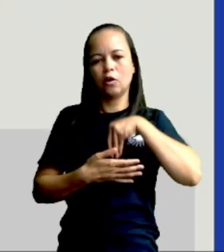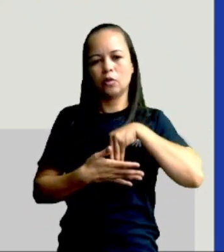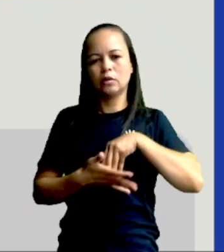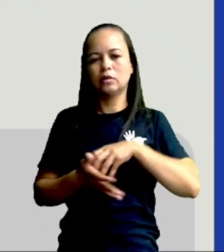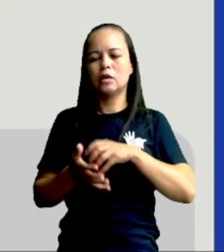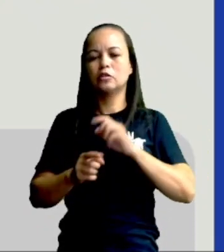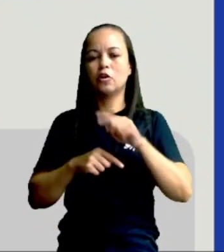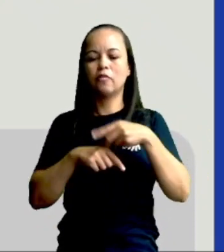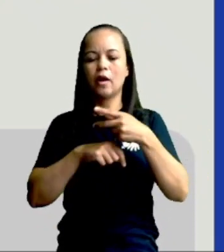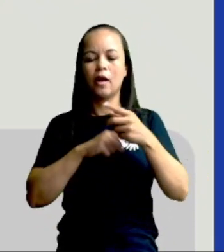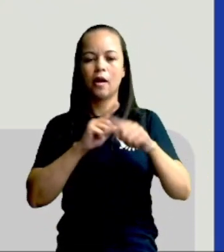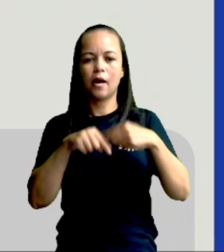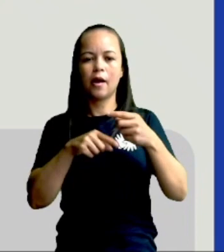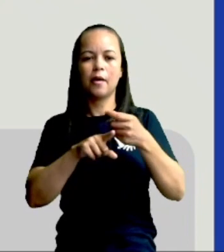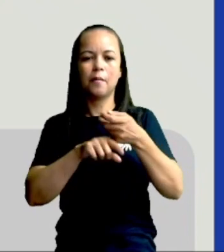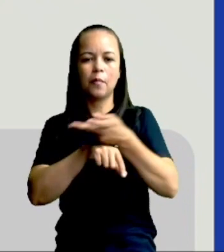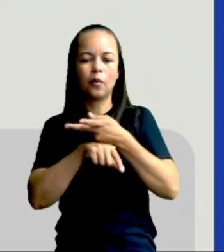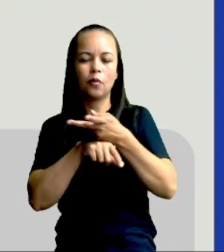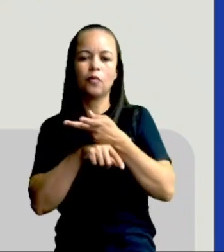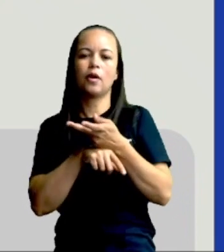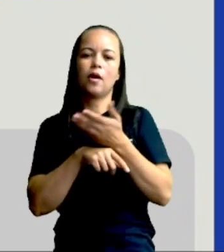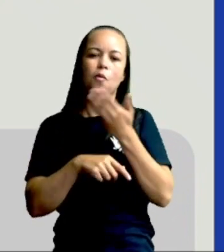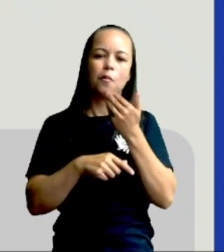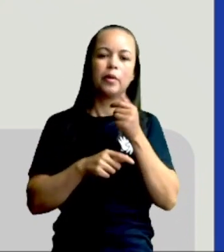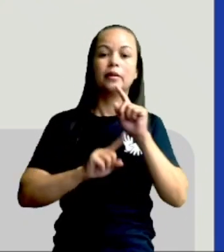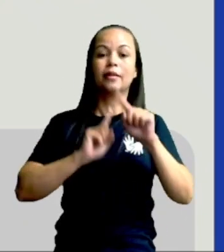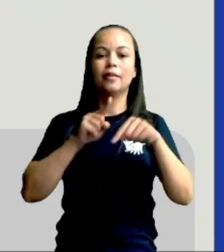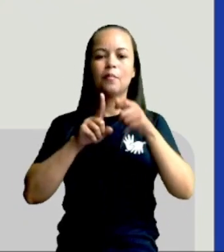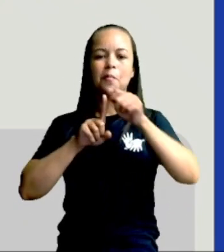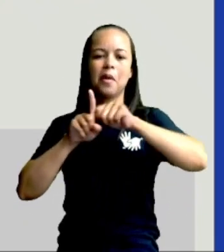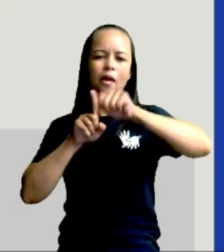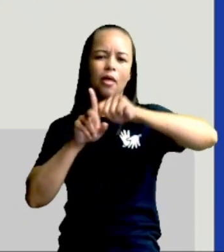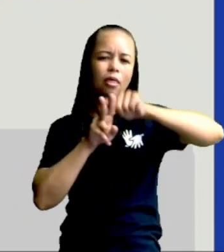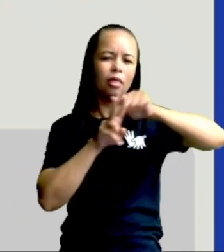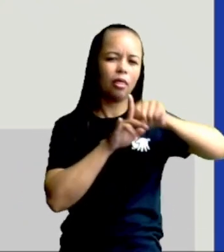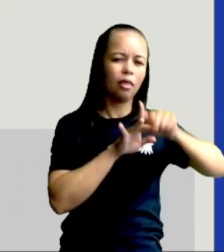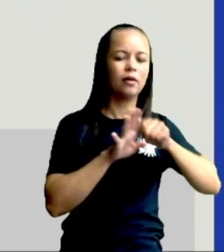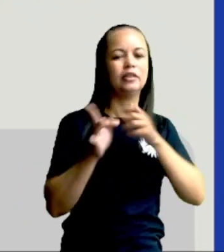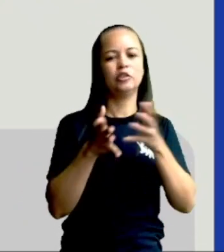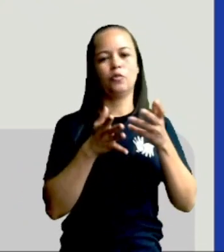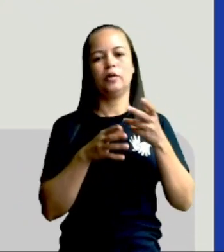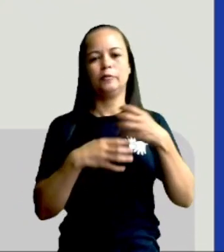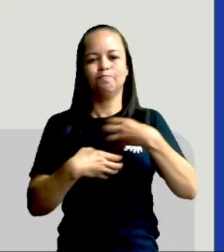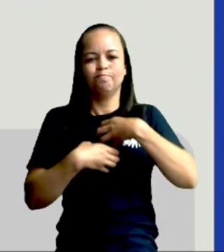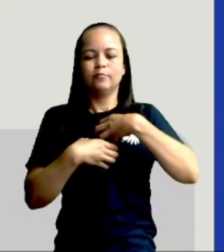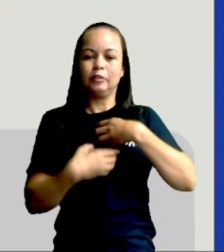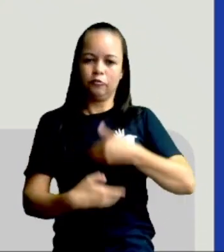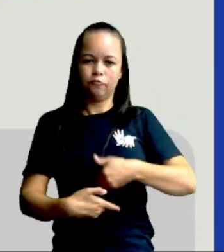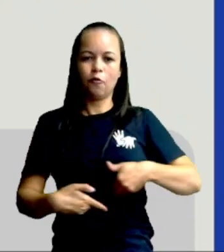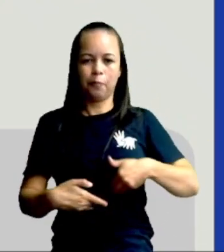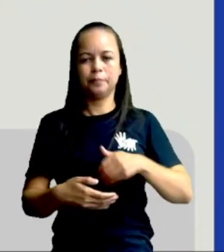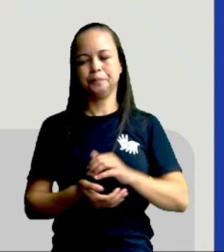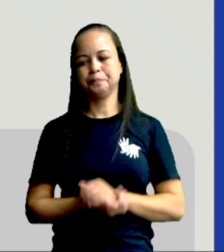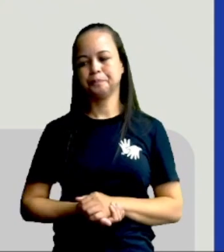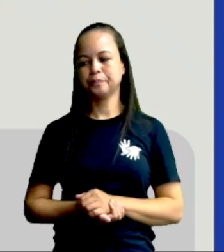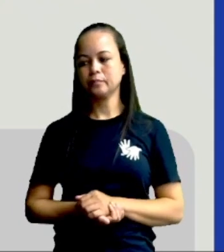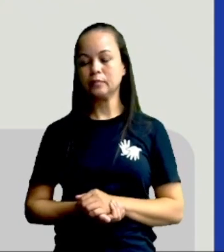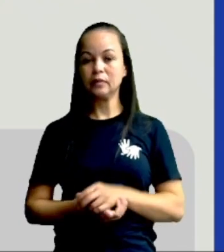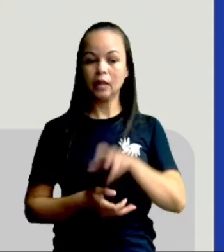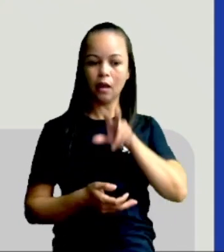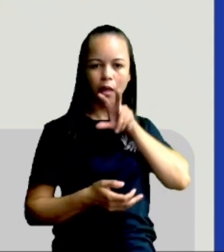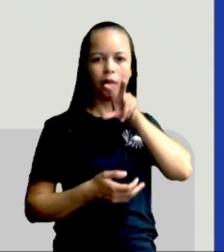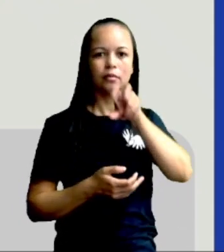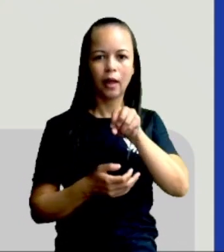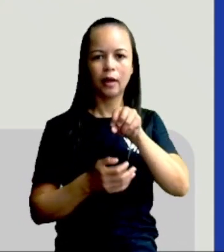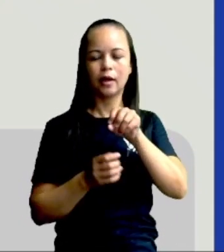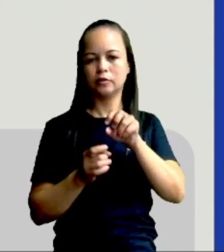procurar alimento meses depois, quando sentem fome. Então, as cobras não atacam porque querem, elas